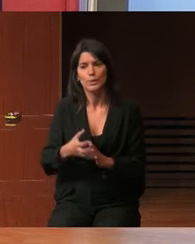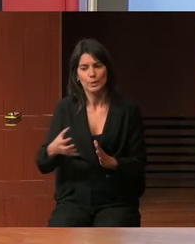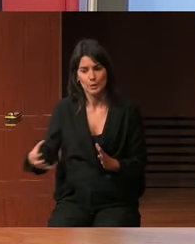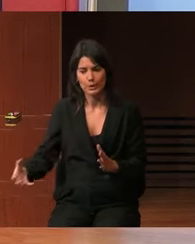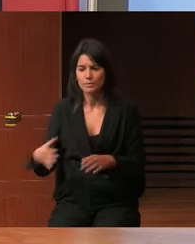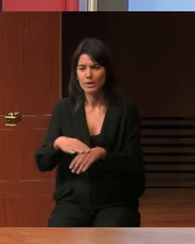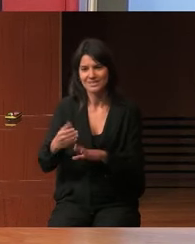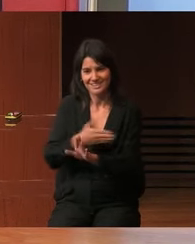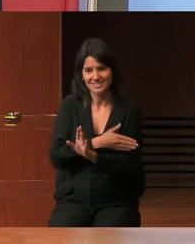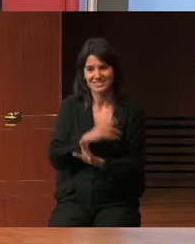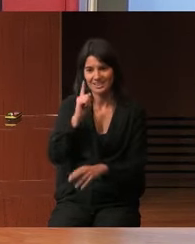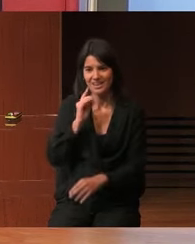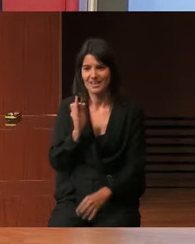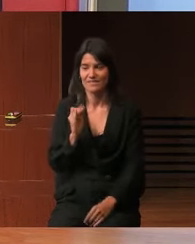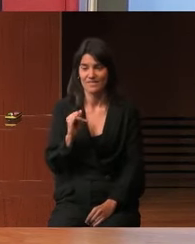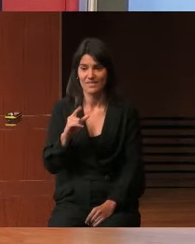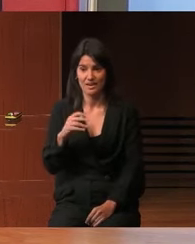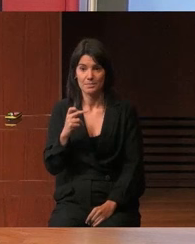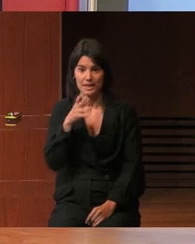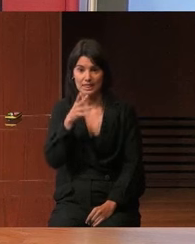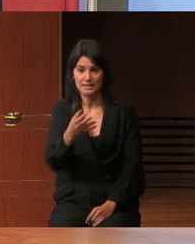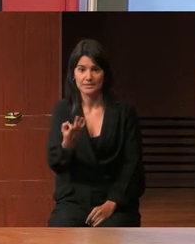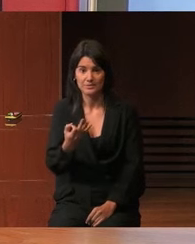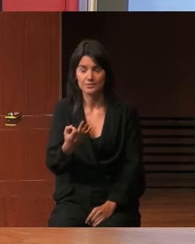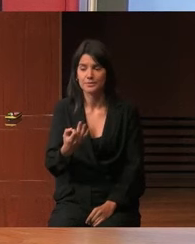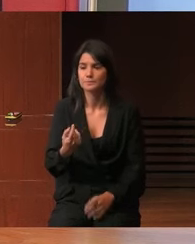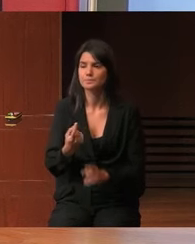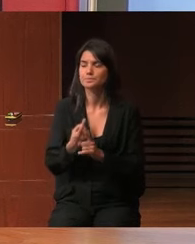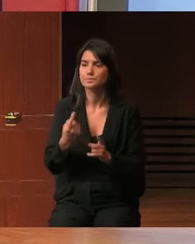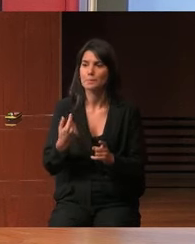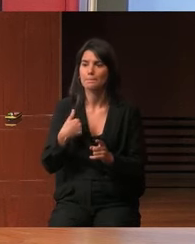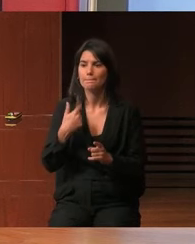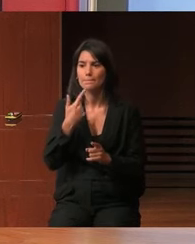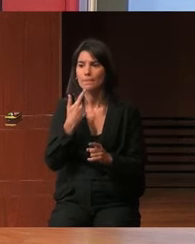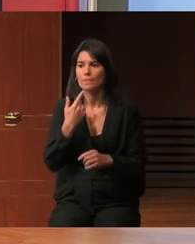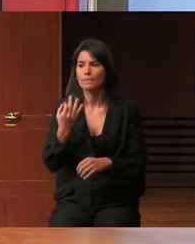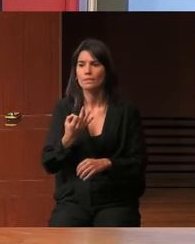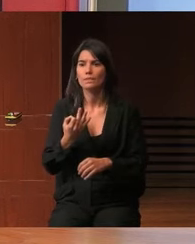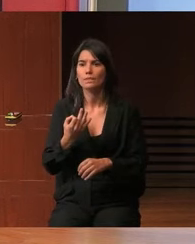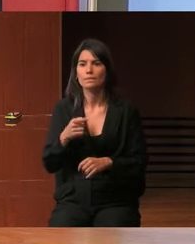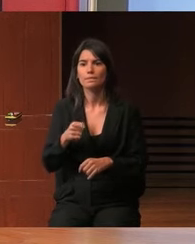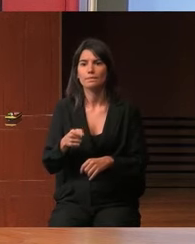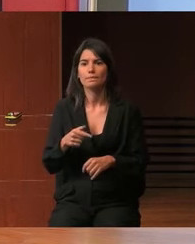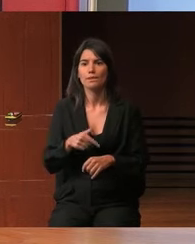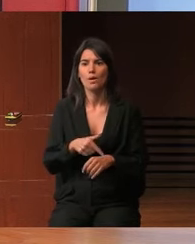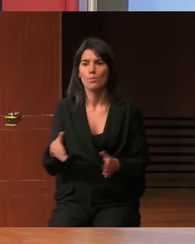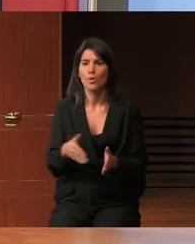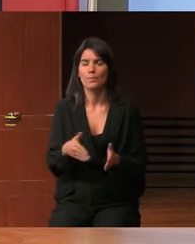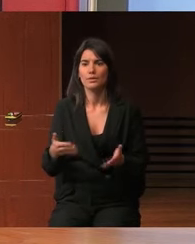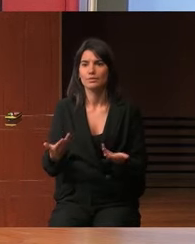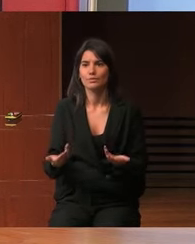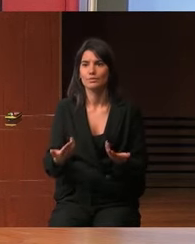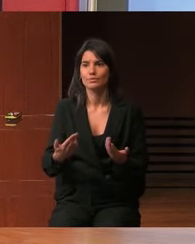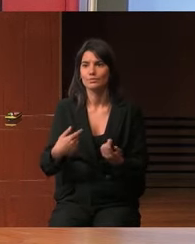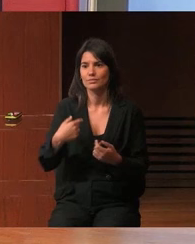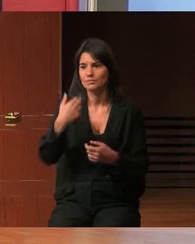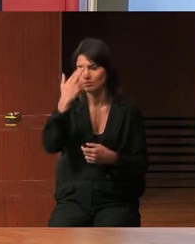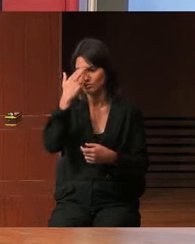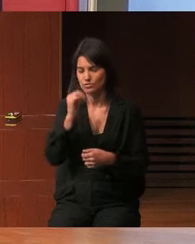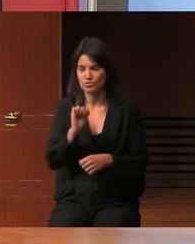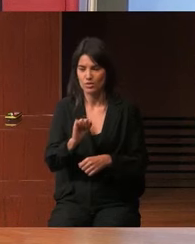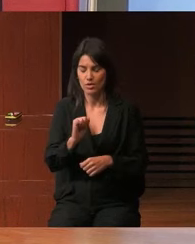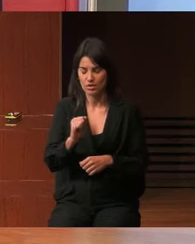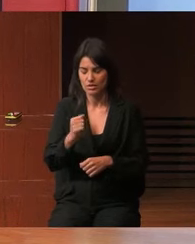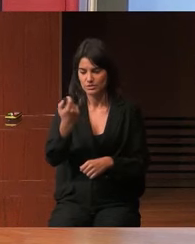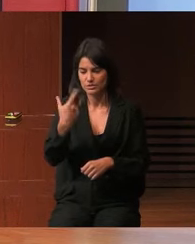pouco a Filipa nos indicou, porque vivemos efetivamente um momento histórico em que a conduta e